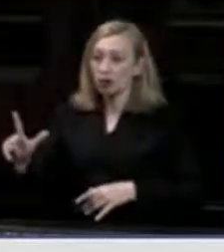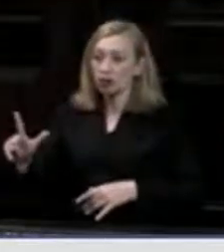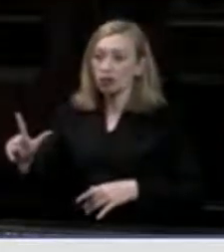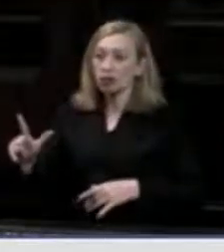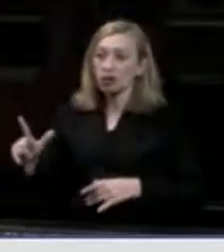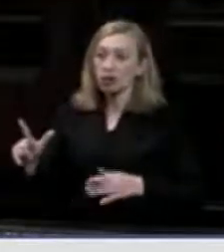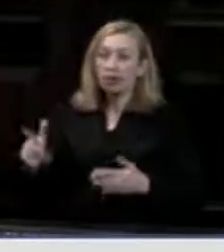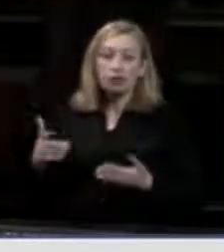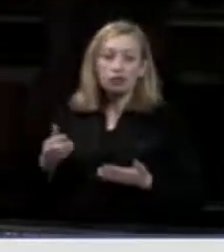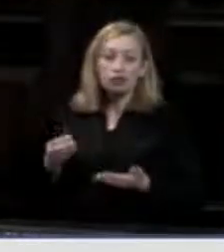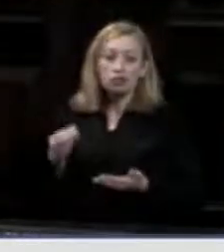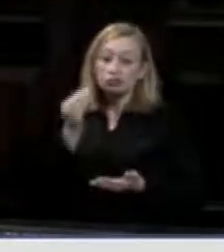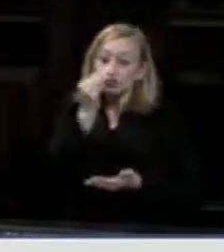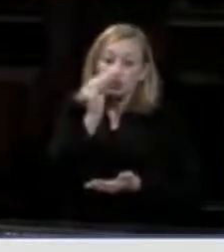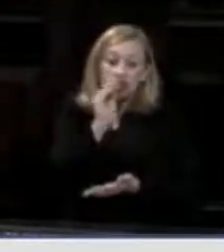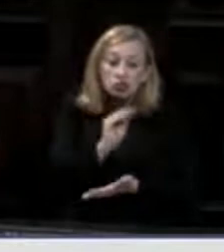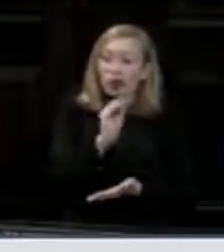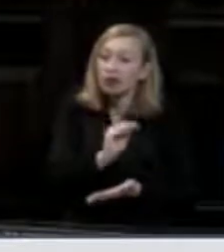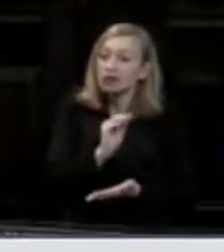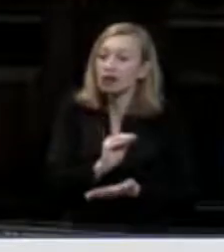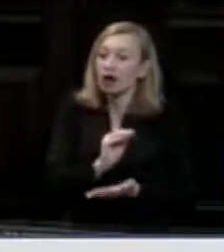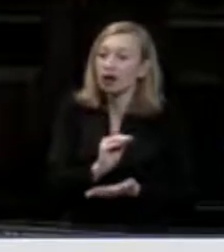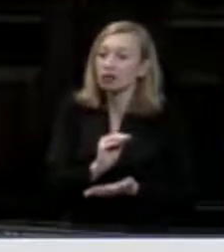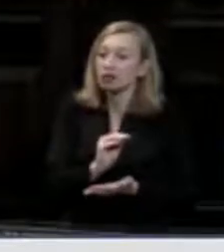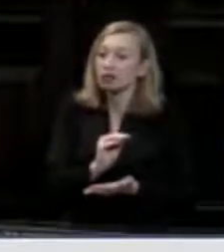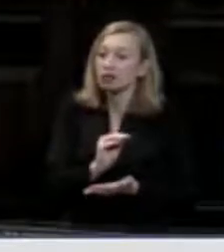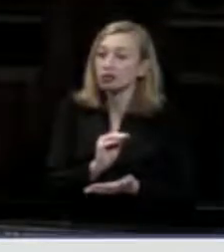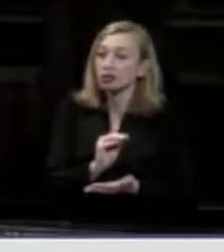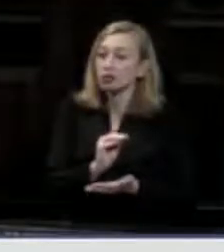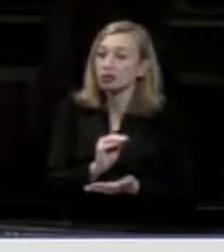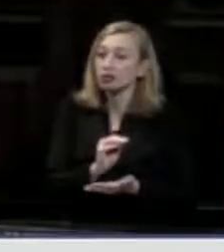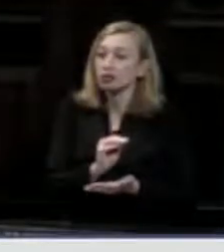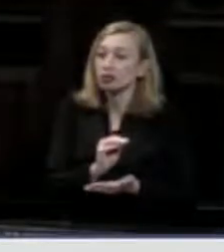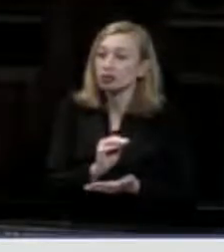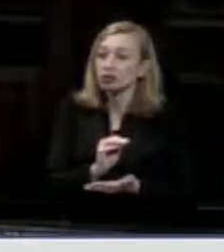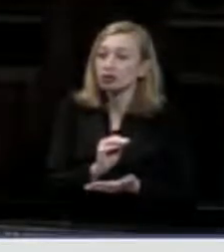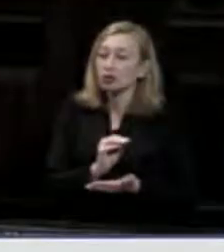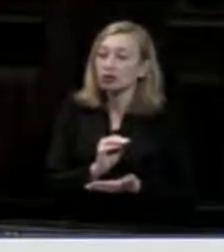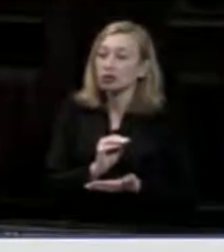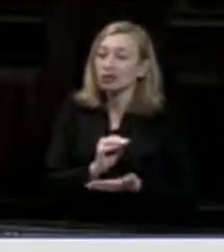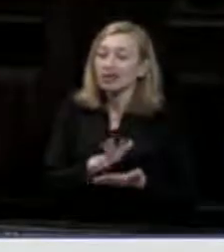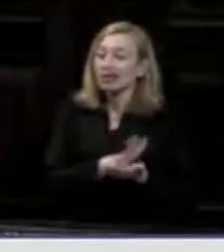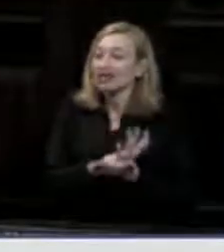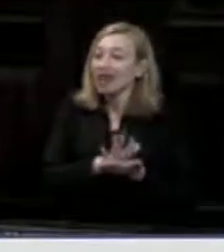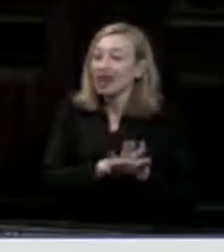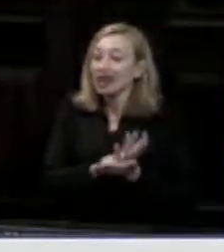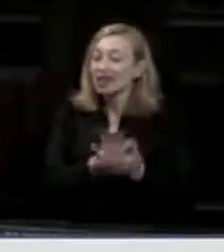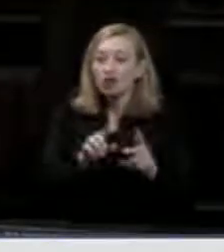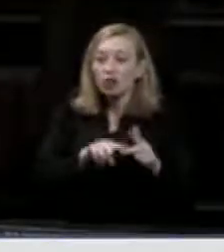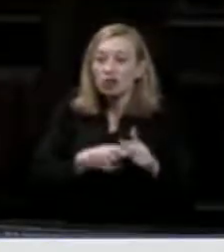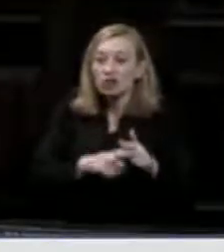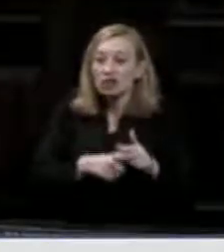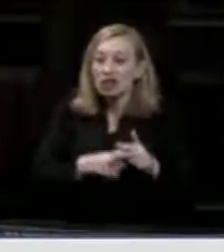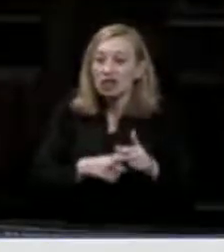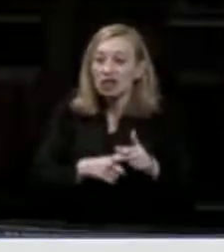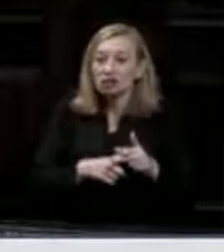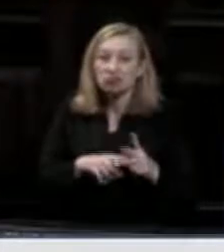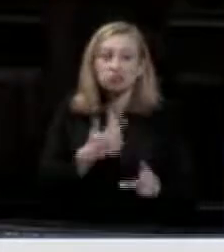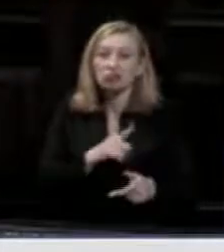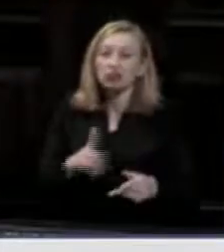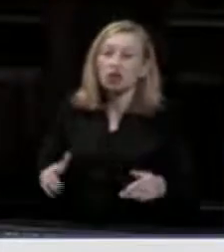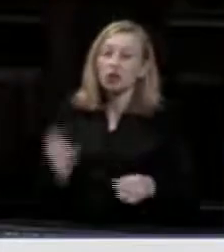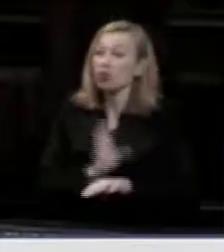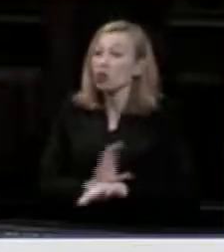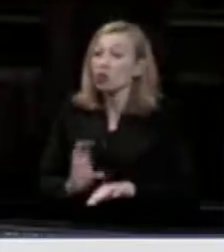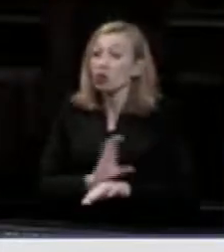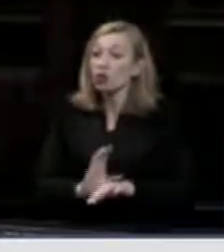porque não tem seus recursos repassados a tempo e a hora, nem tem feito mais concurso